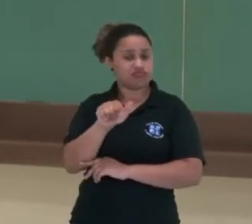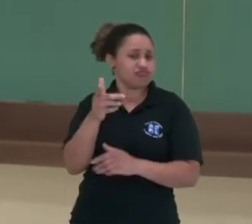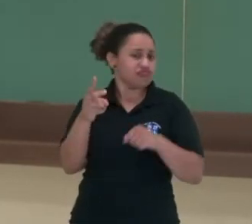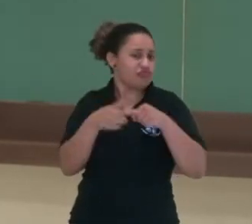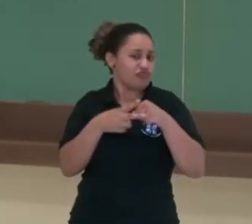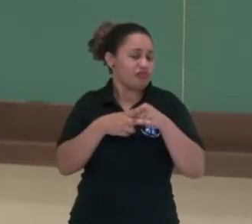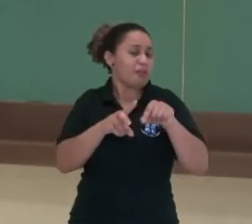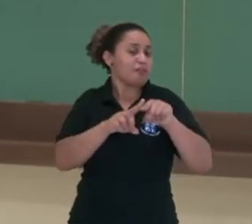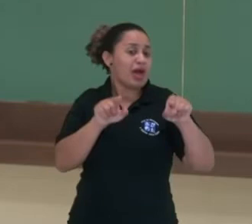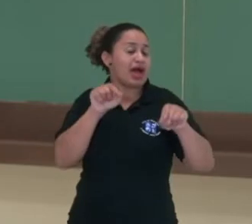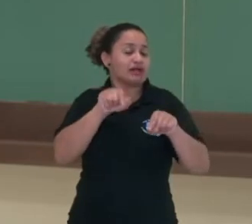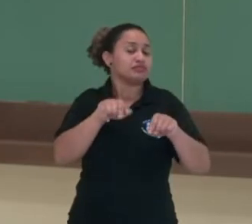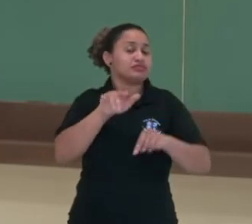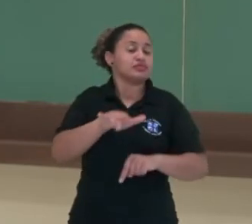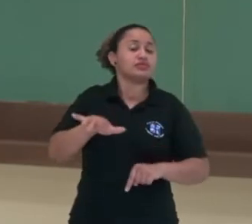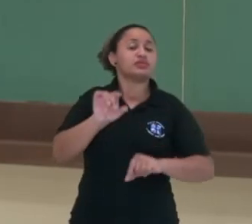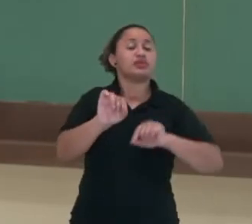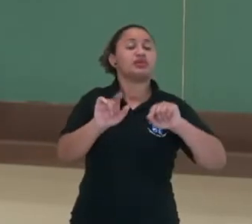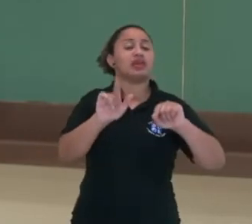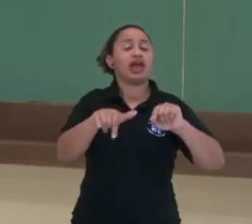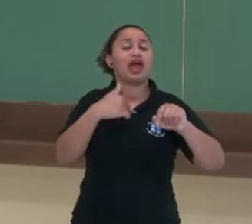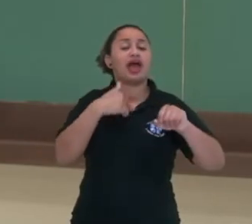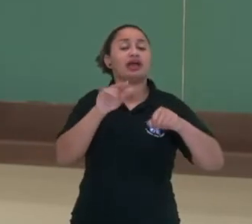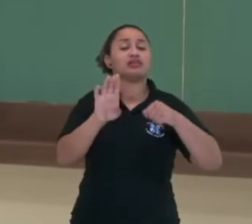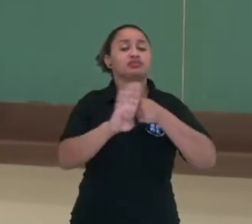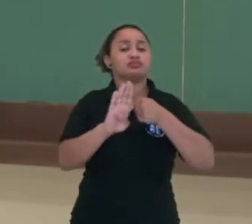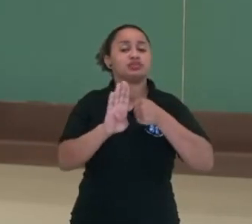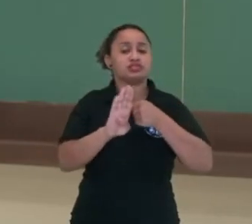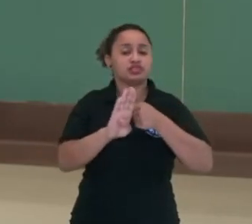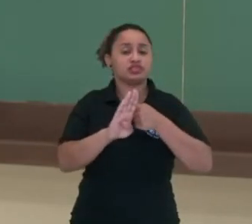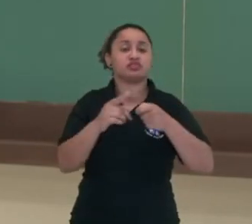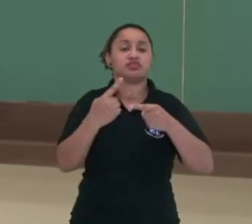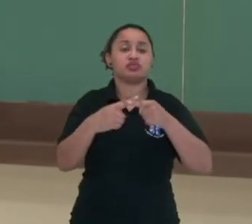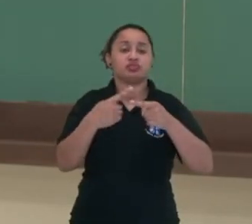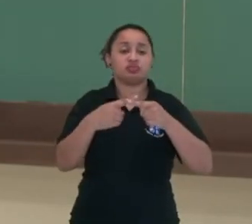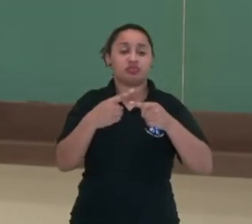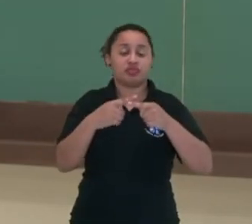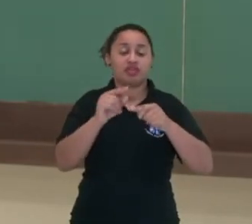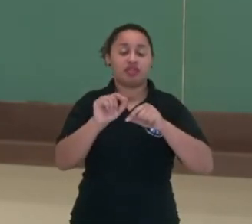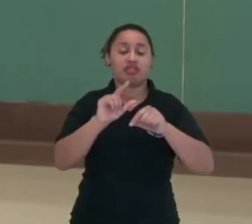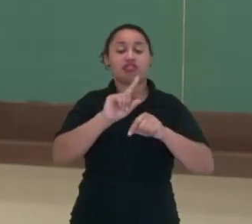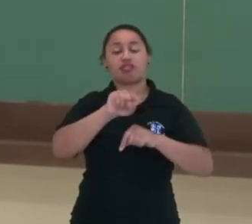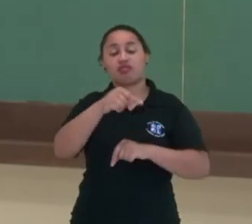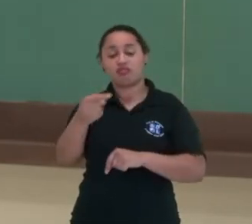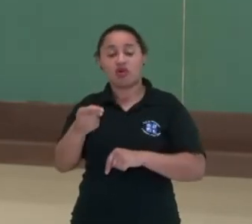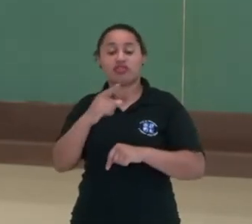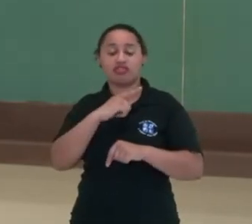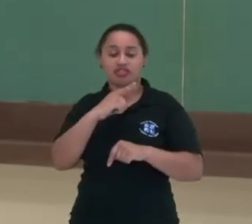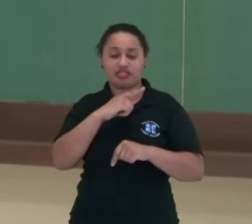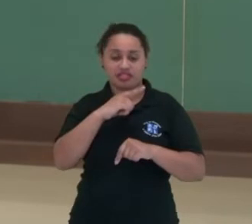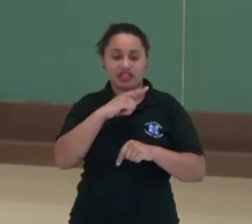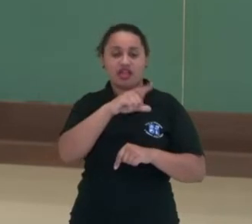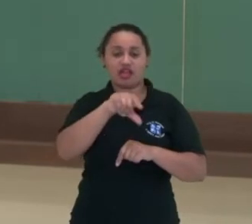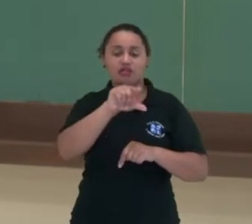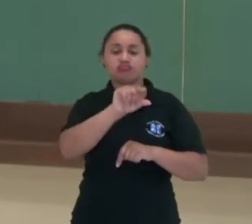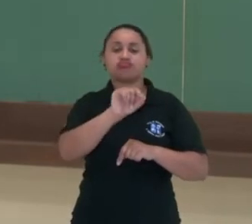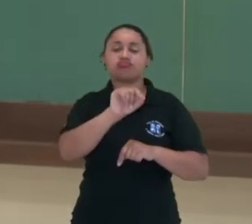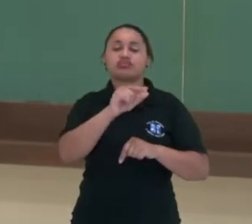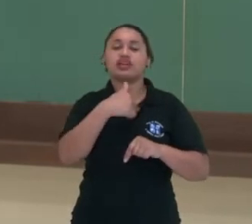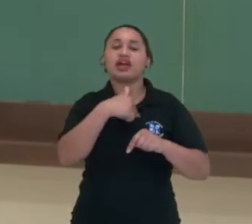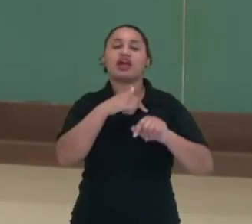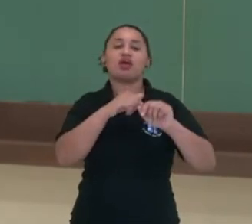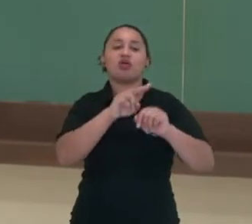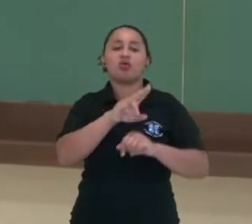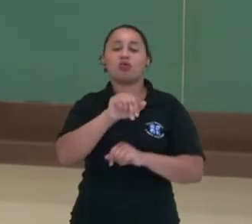aqui ela ocupa uma posição de substantivo. Por quê? Porque ela vem logo após um artigo indefinido, o artigo